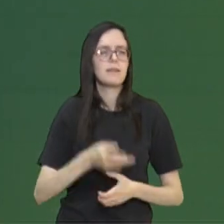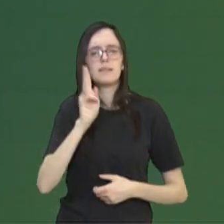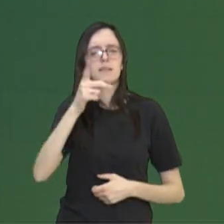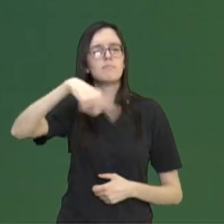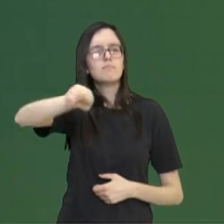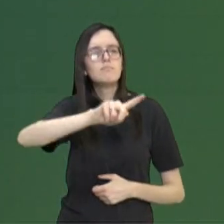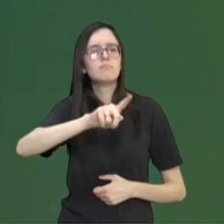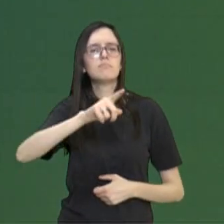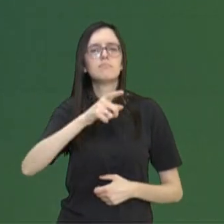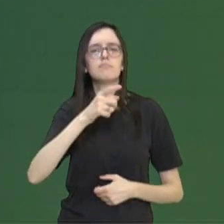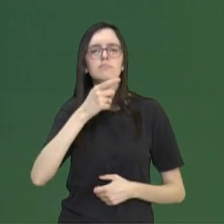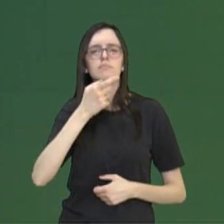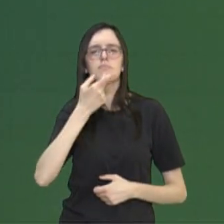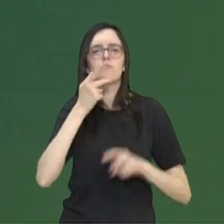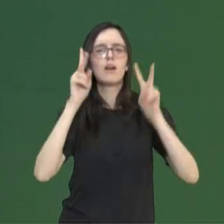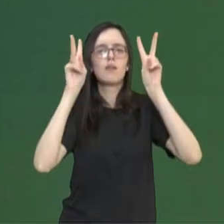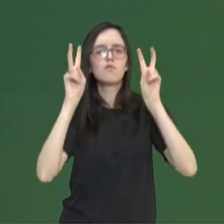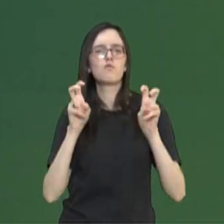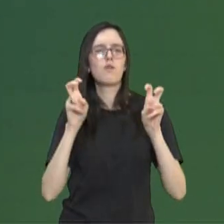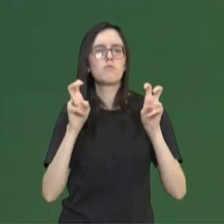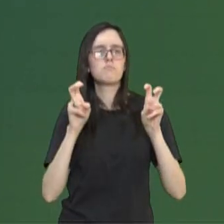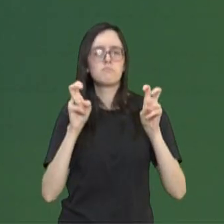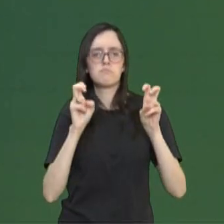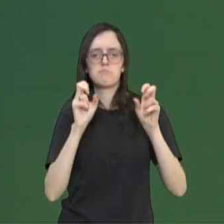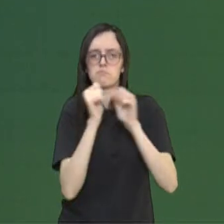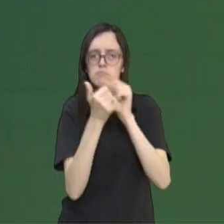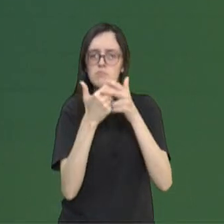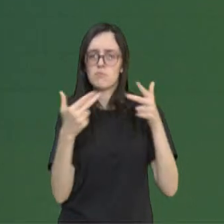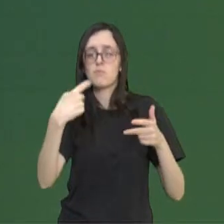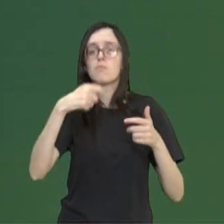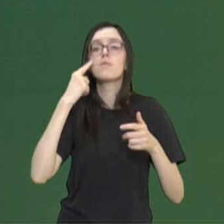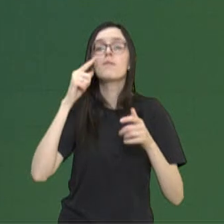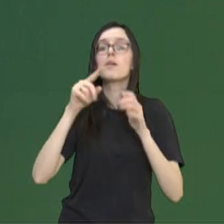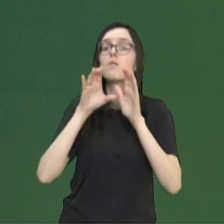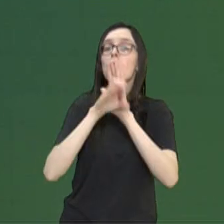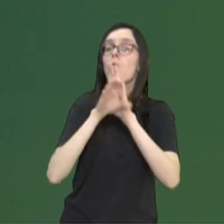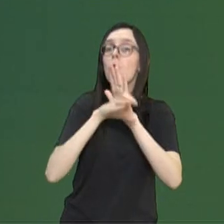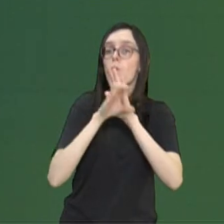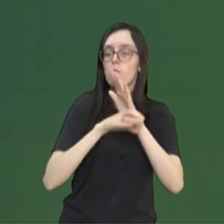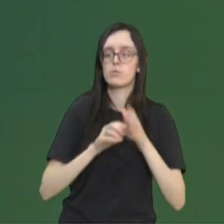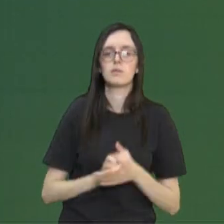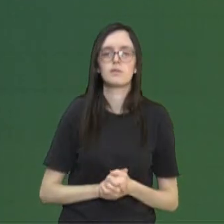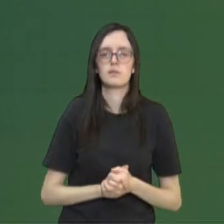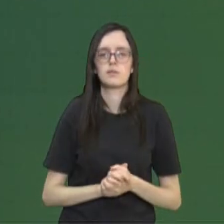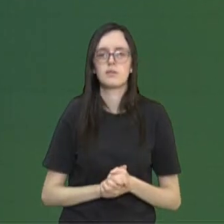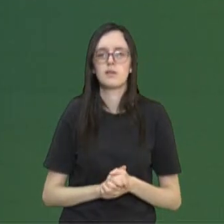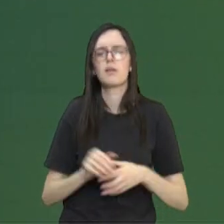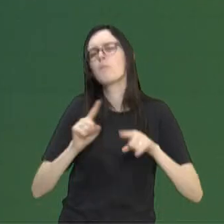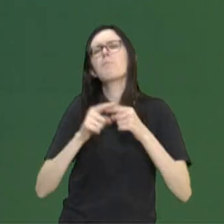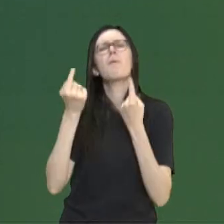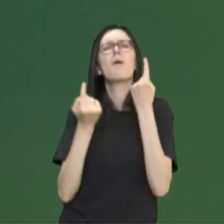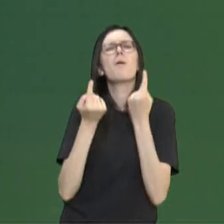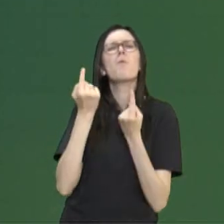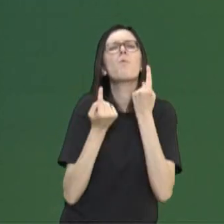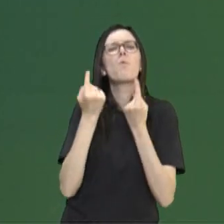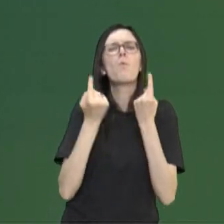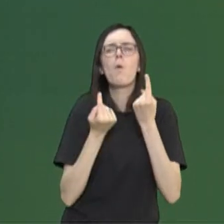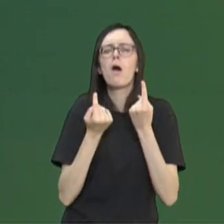grama, polo aquático e o rugby. Então, pessoal, são várias e tem outras, né, modalidades com essa característica,